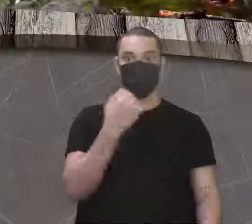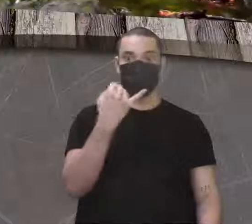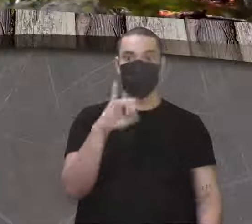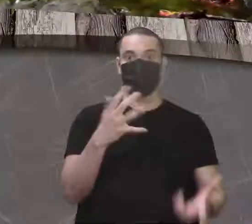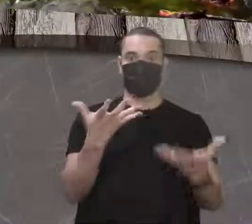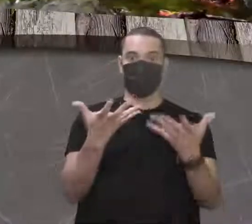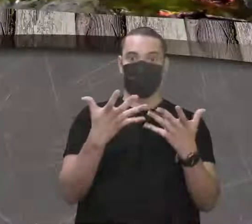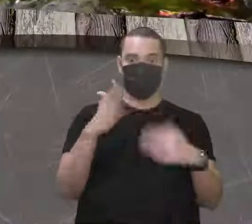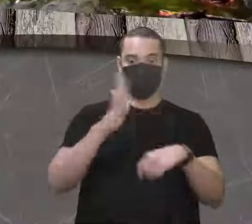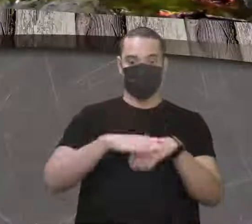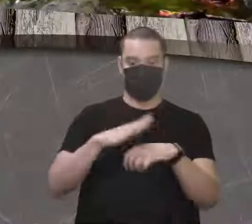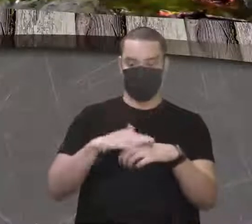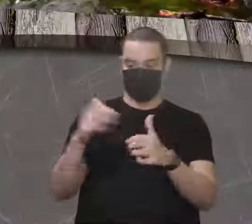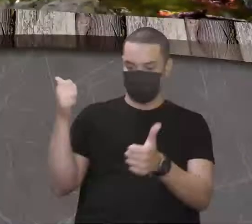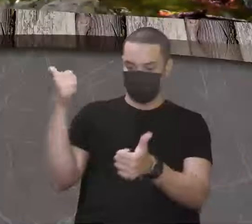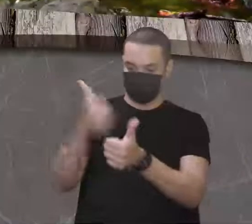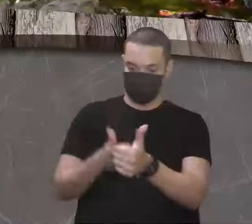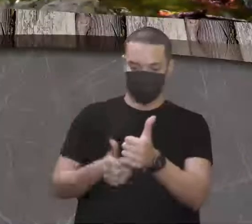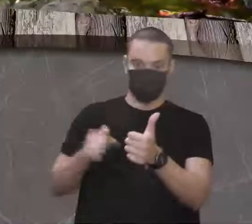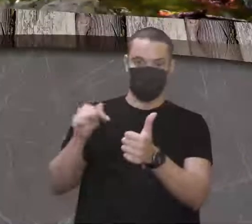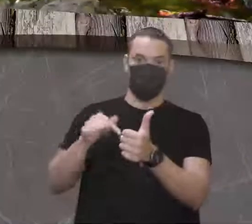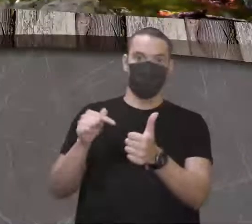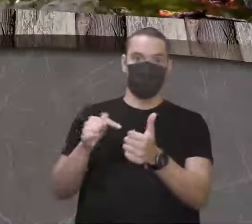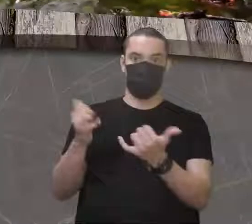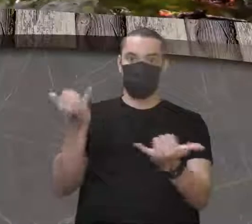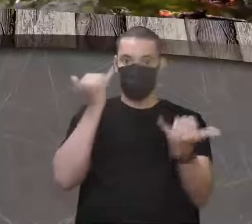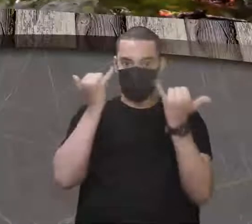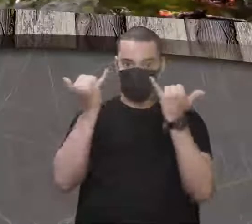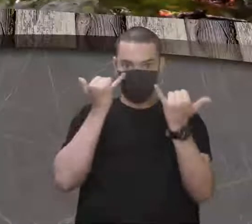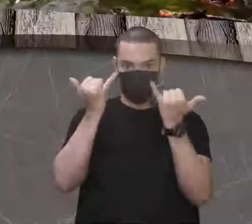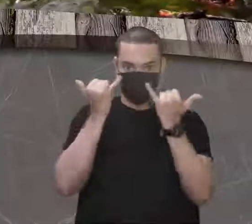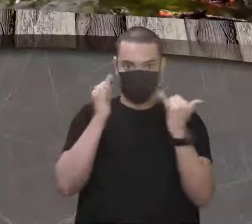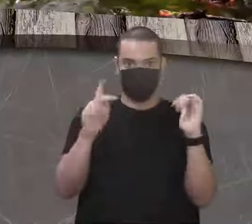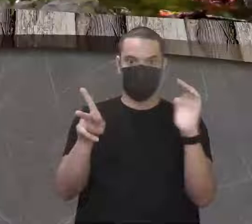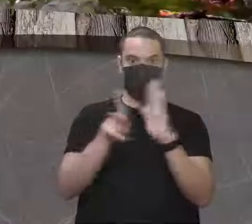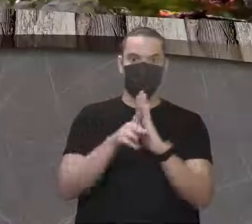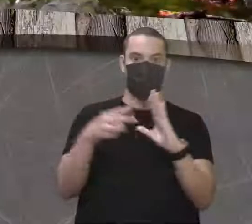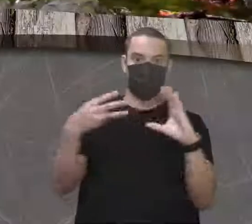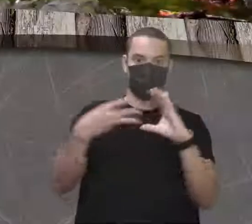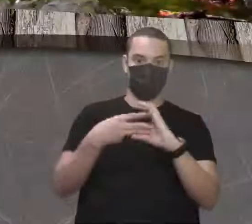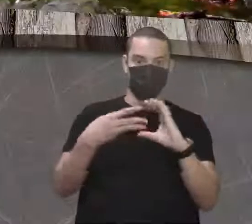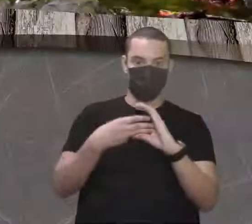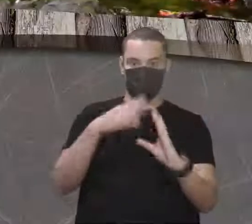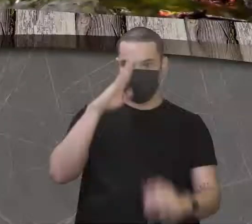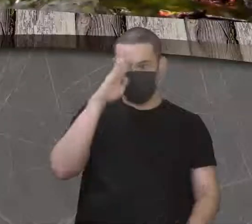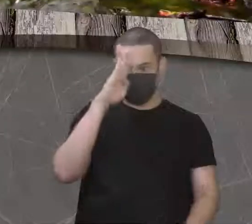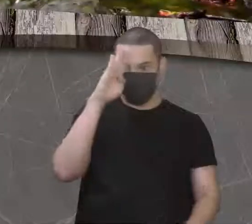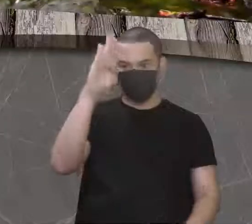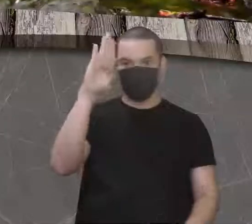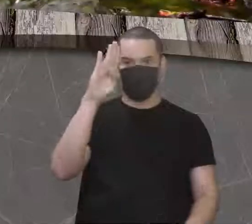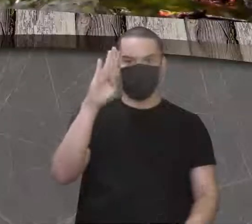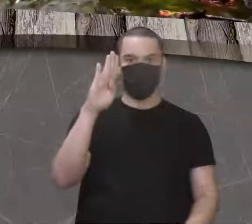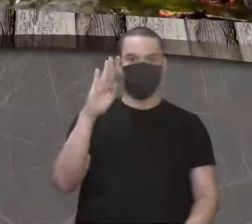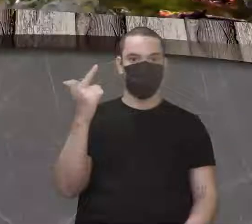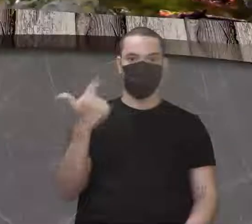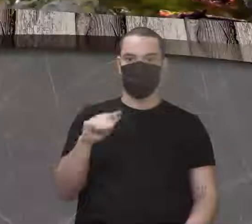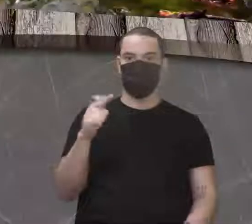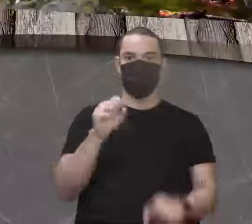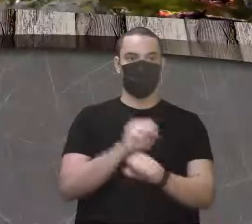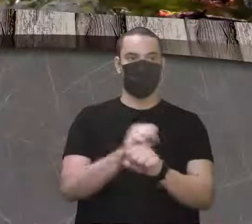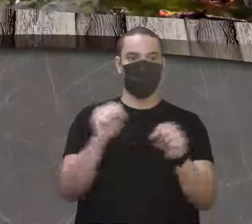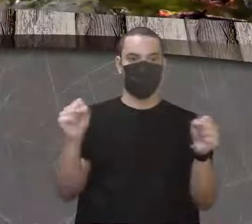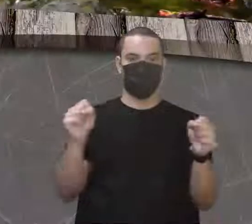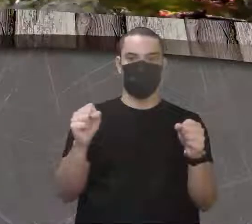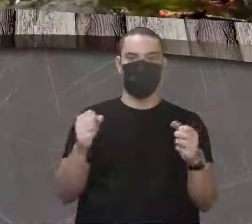quero agir sobre uma determinada informação genética, naquelas células pontuais, naquelas células que não têm capacidade